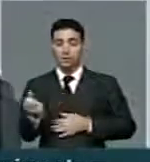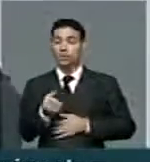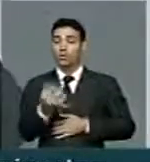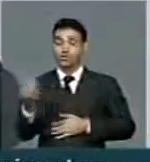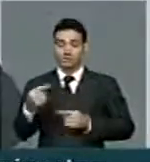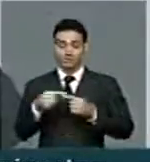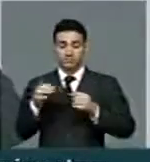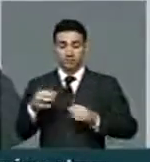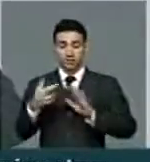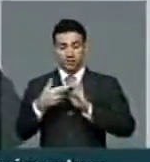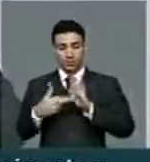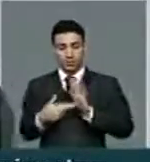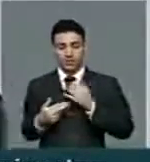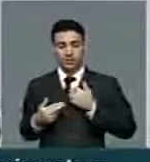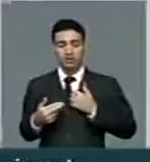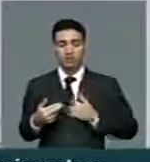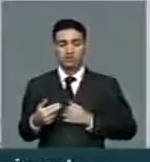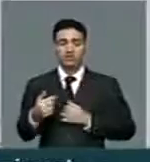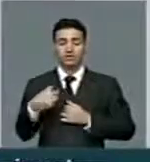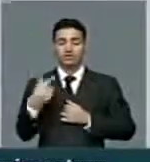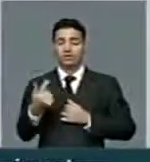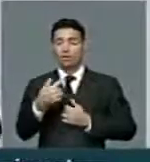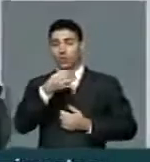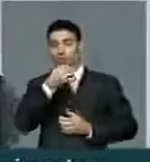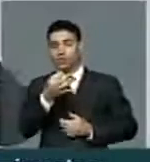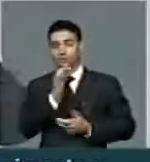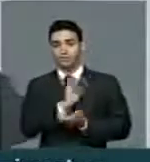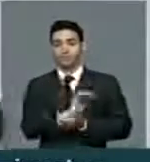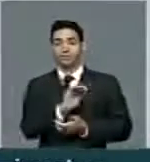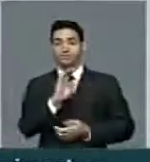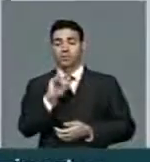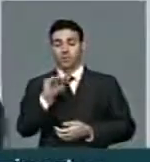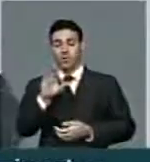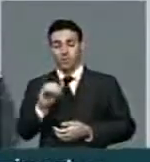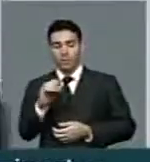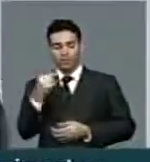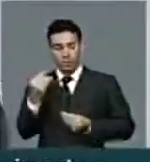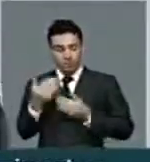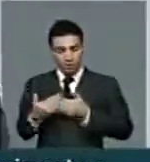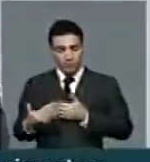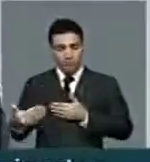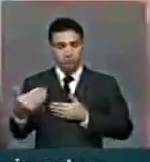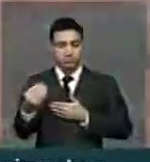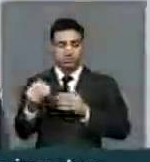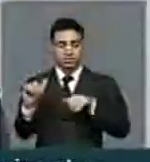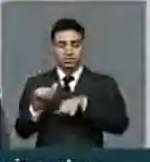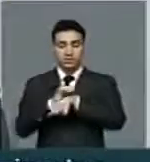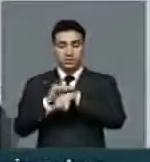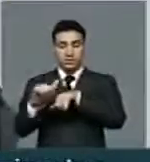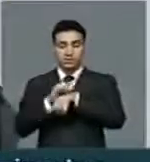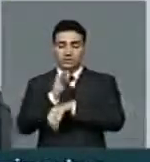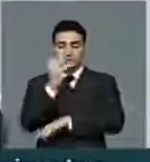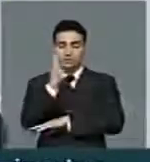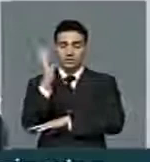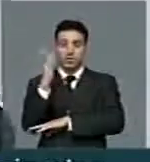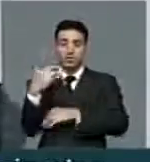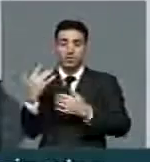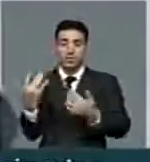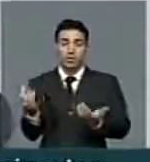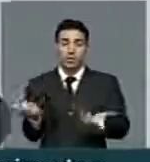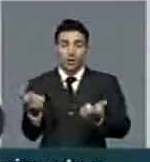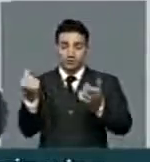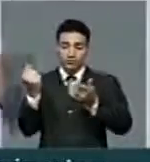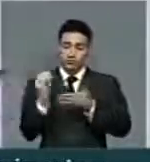regulares, qual é a visão para o bioma e como é que nós vamos caminhar daqui para frente com a estratégia de recuperação ambiental. E quais são os recursos